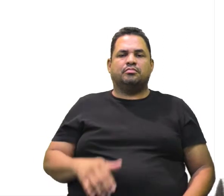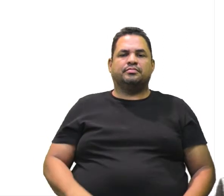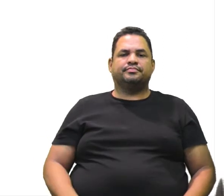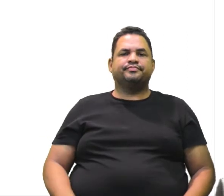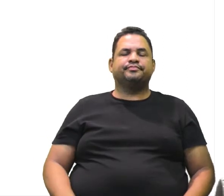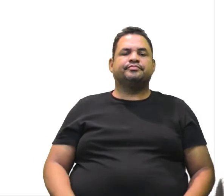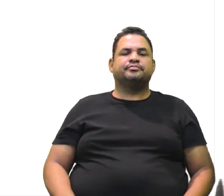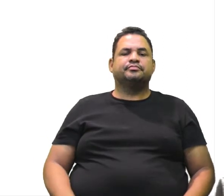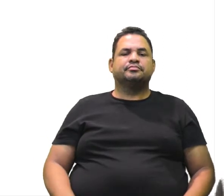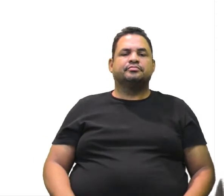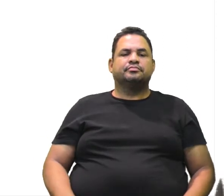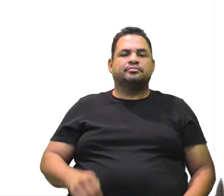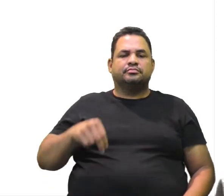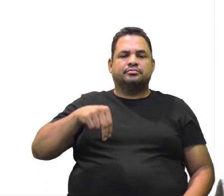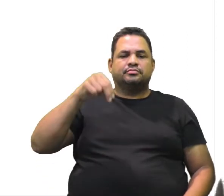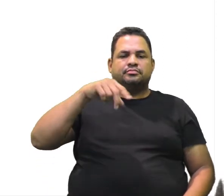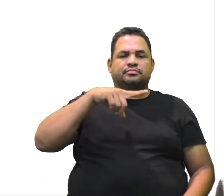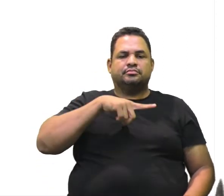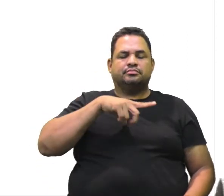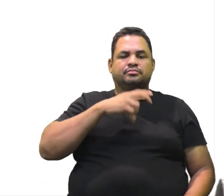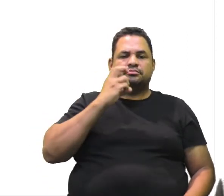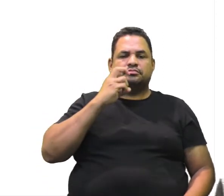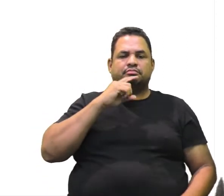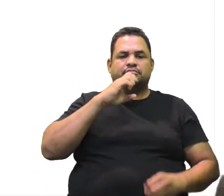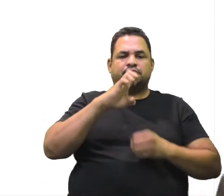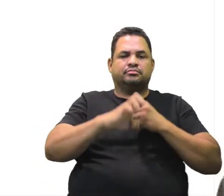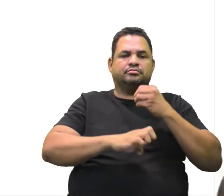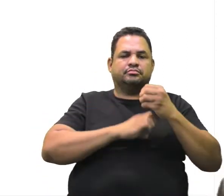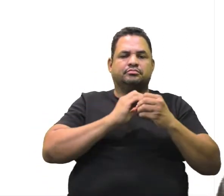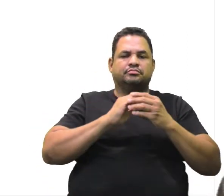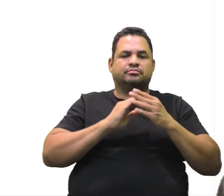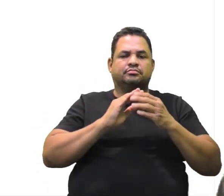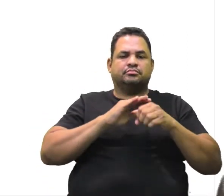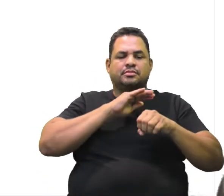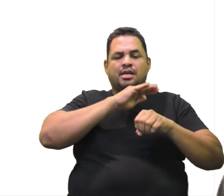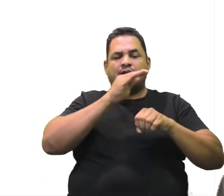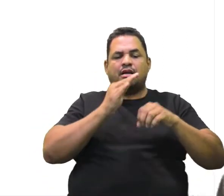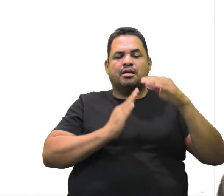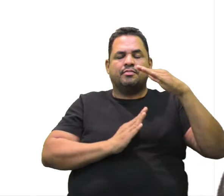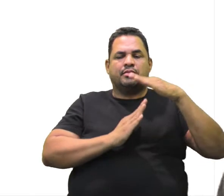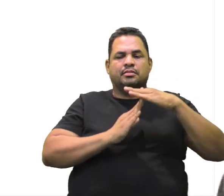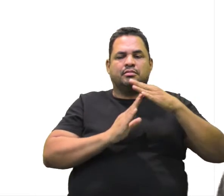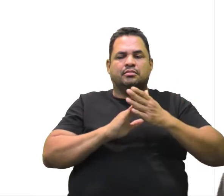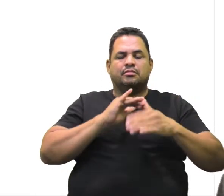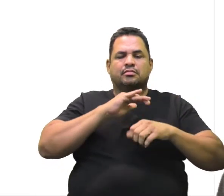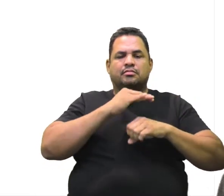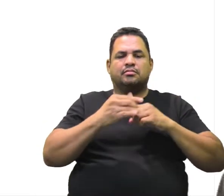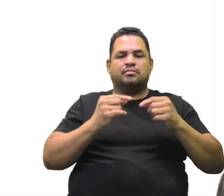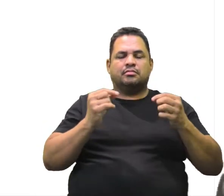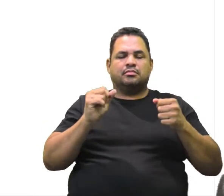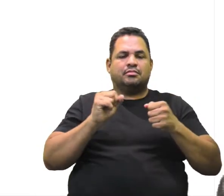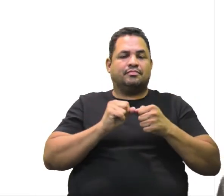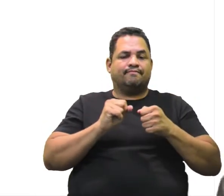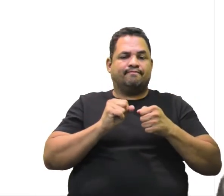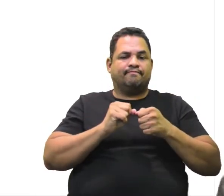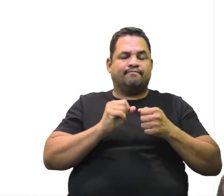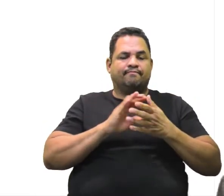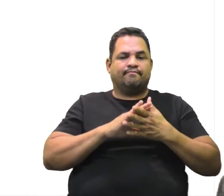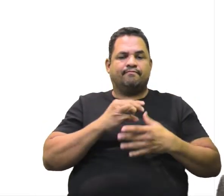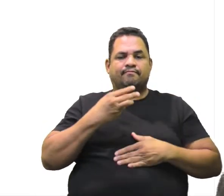seguinte, o nitrogênio tem 5 elétrons na última camada e ele faz 3 ligações para completar o